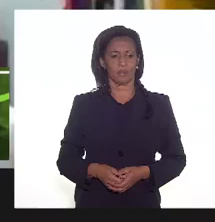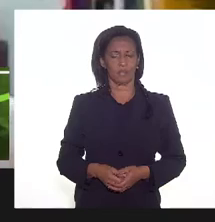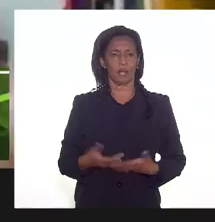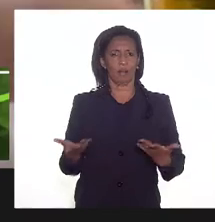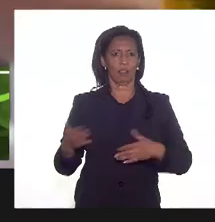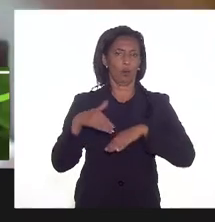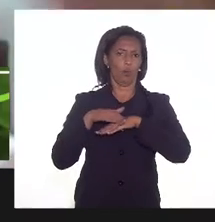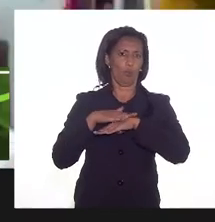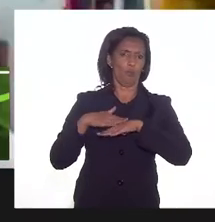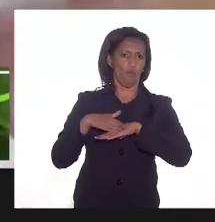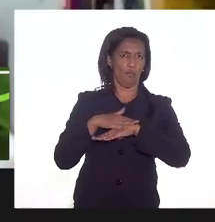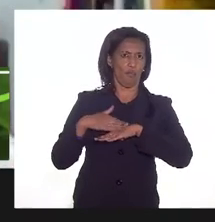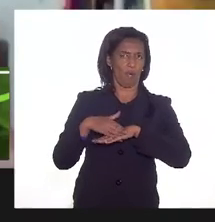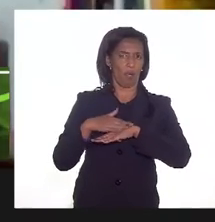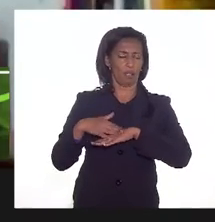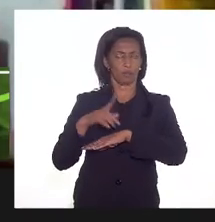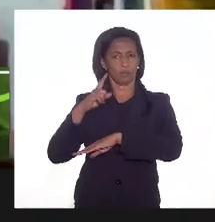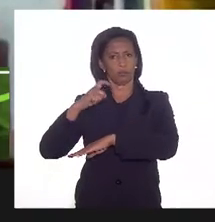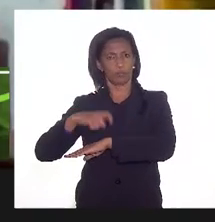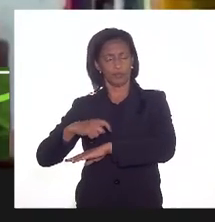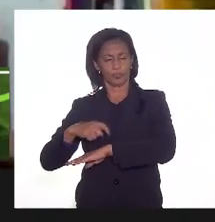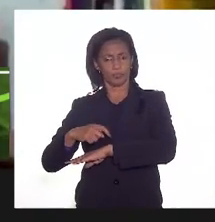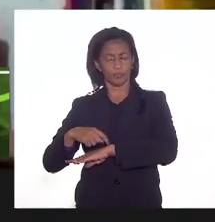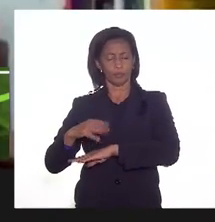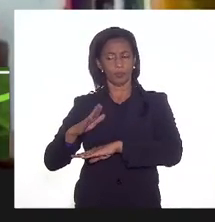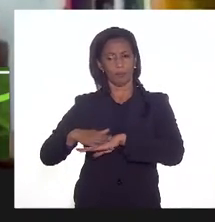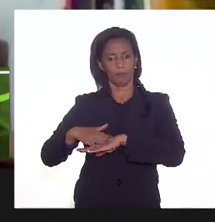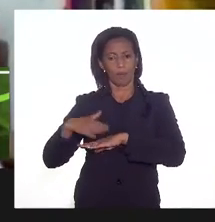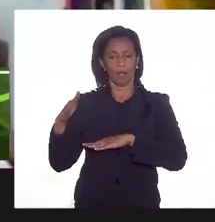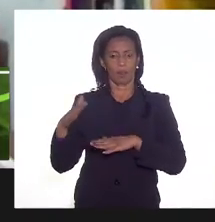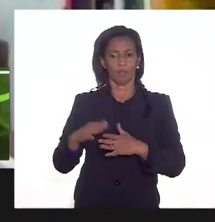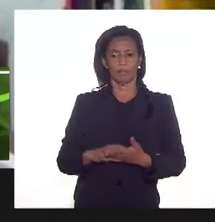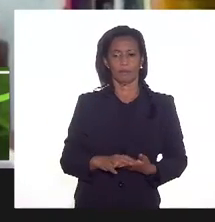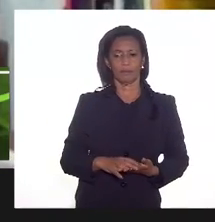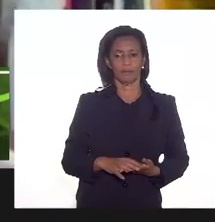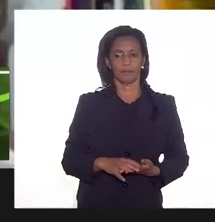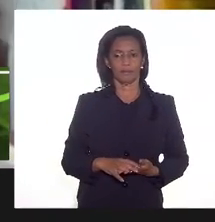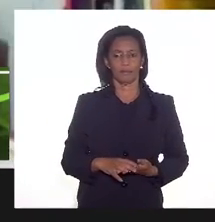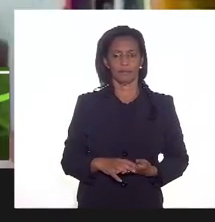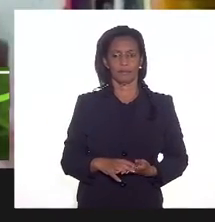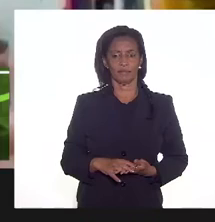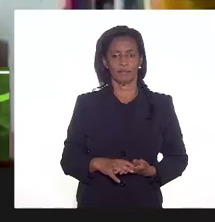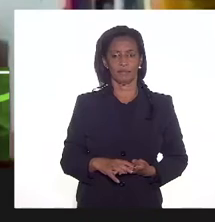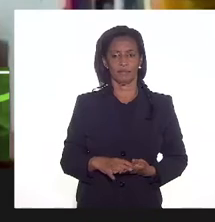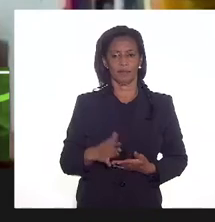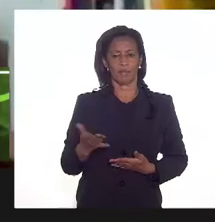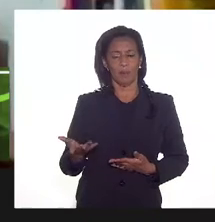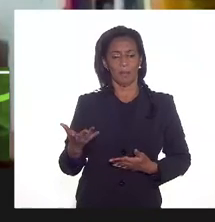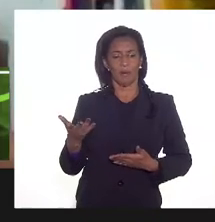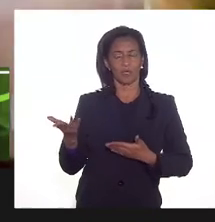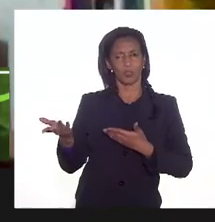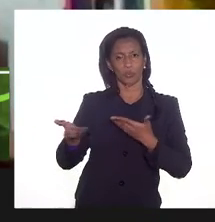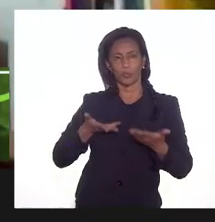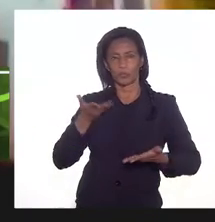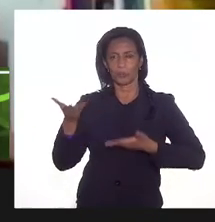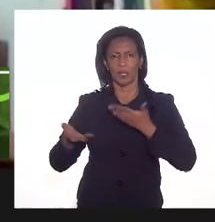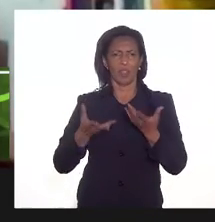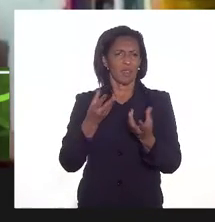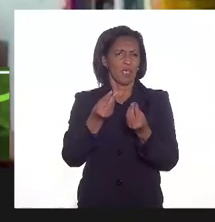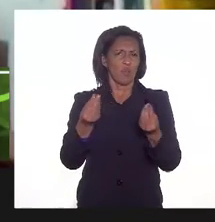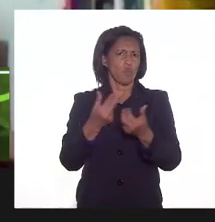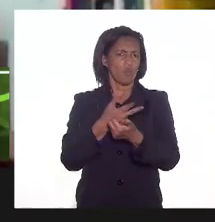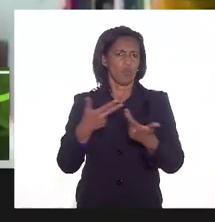conversas num tempo mais com mais vagar mas existem muitas